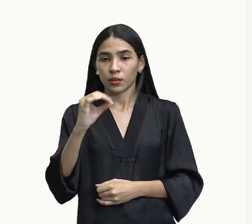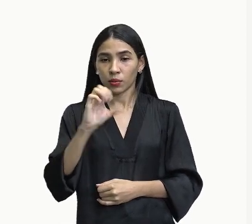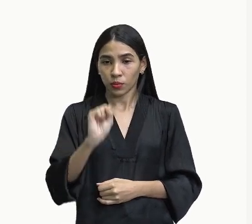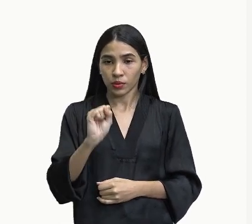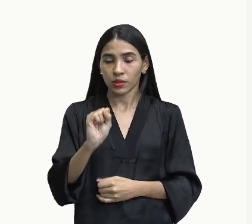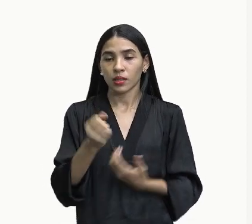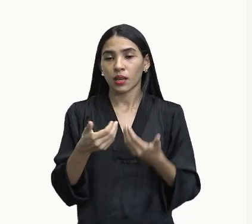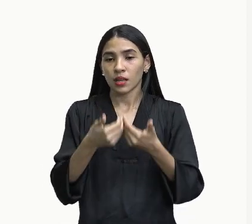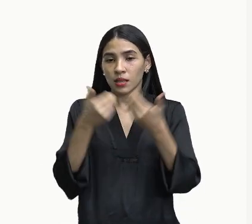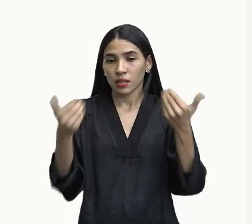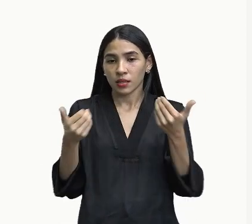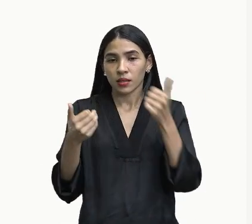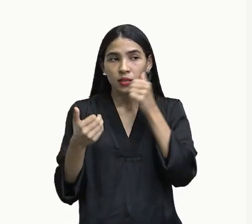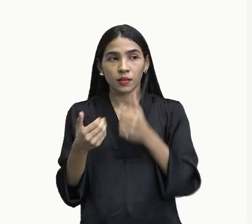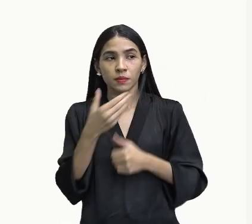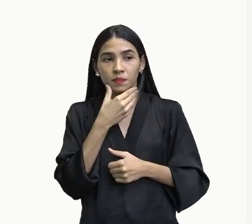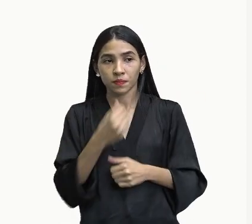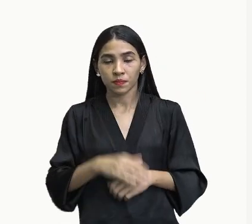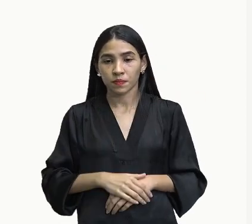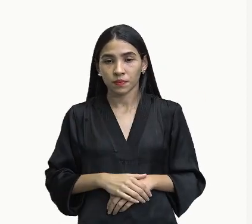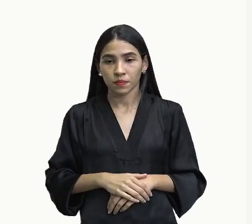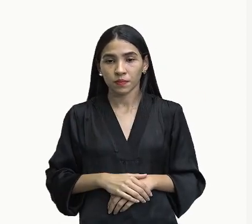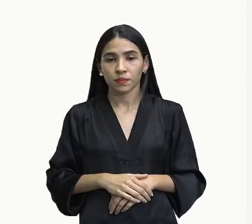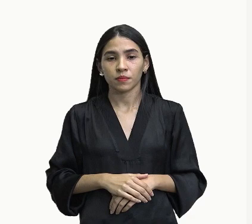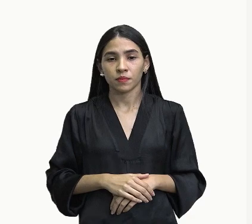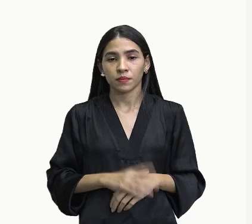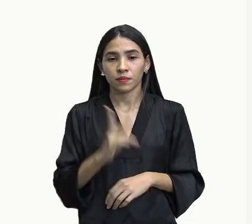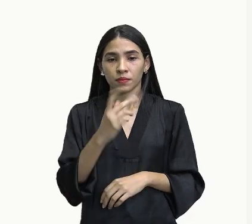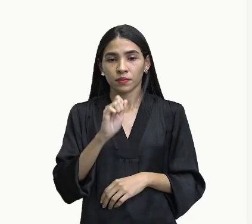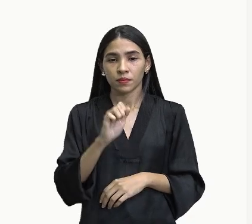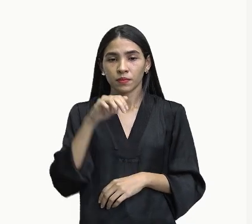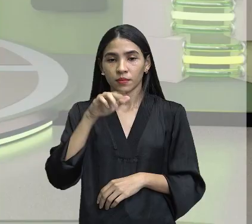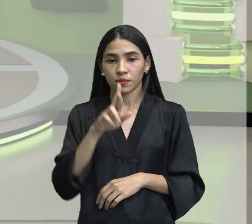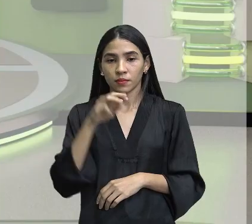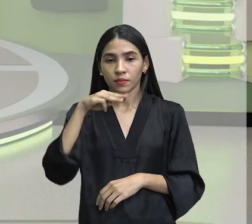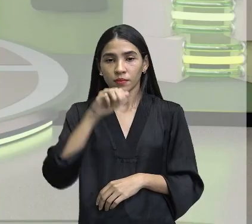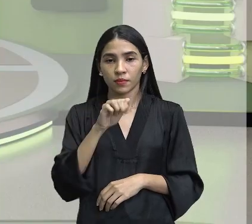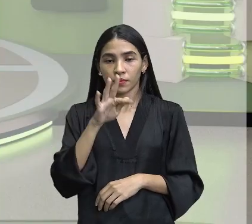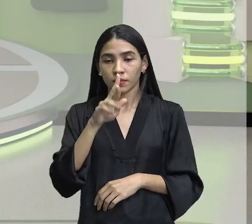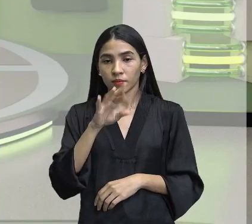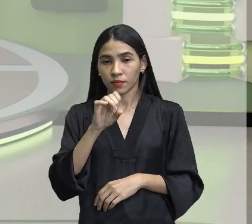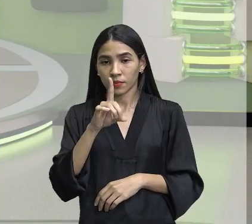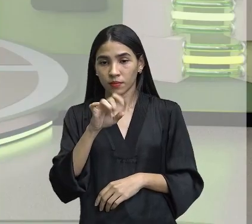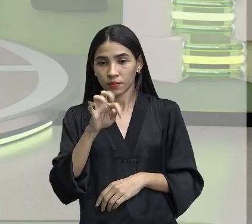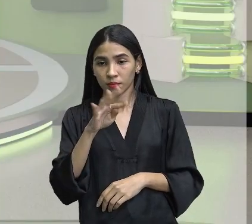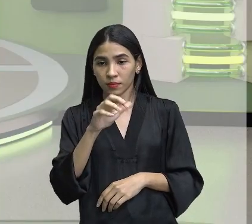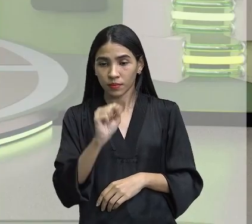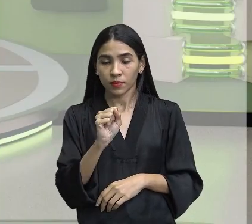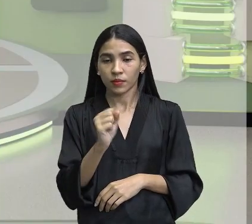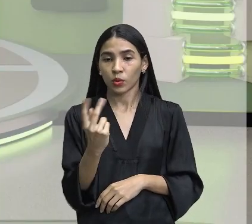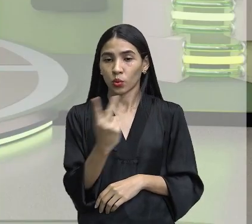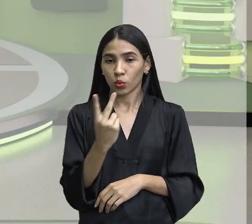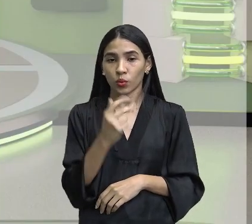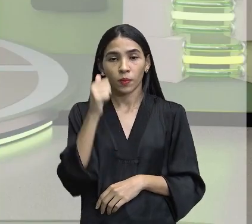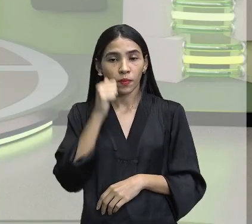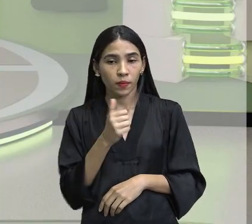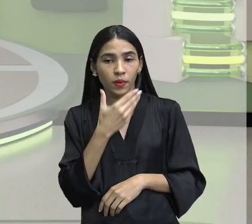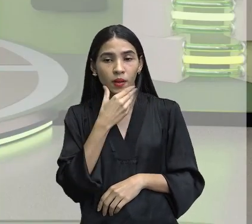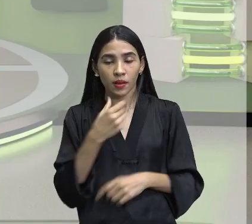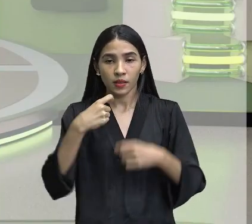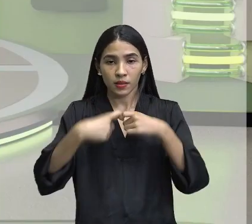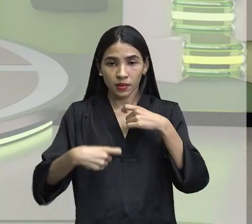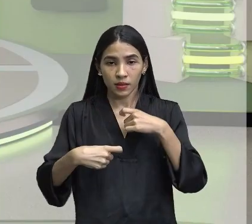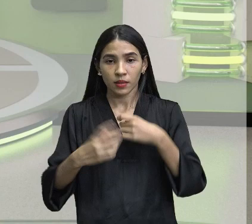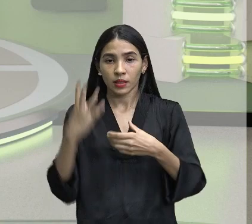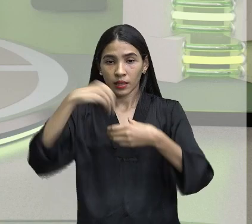separados, ou monóicos, hermafroditas, quer dizer que são indivíduos que possuem ambos os sexos, masculino e feminino, na